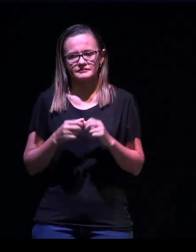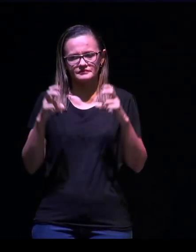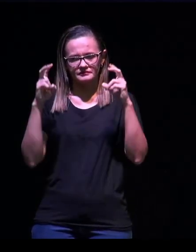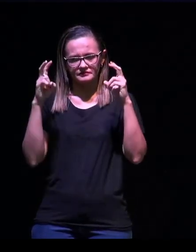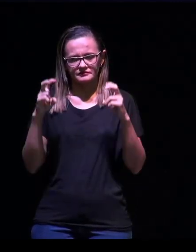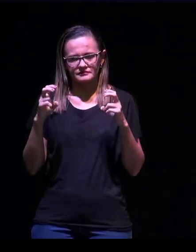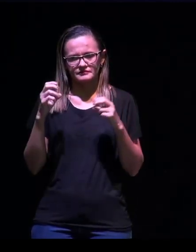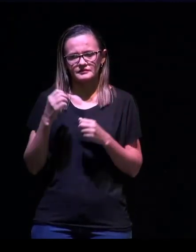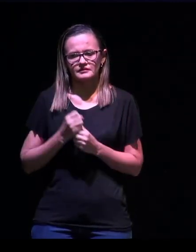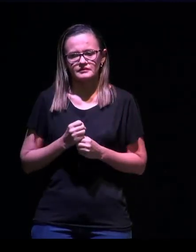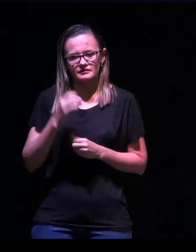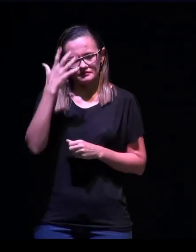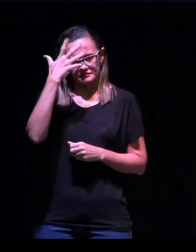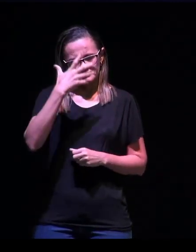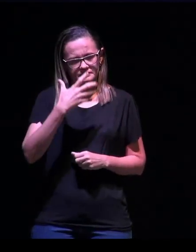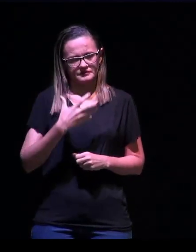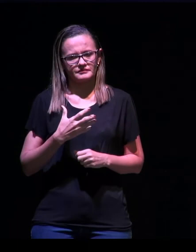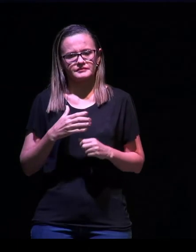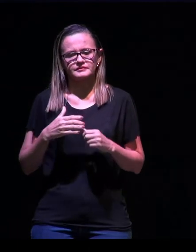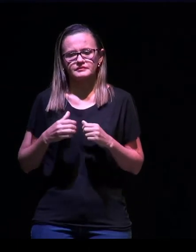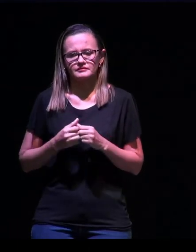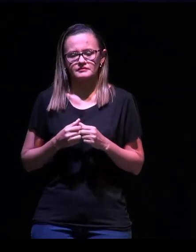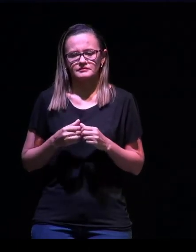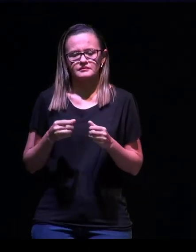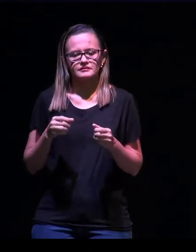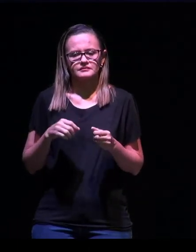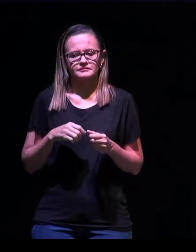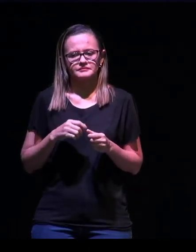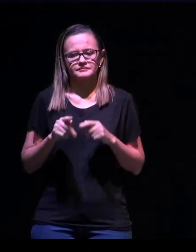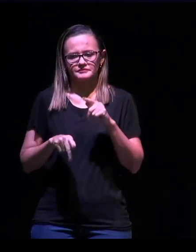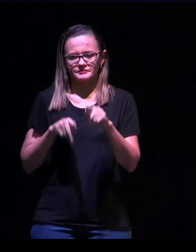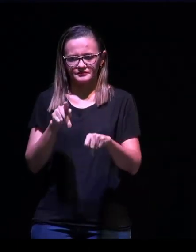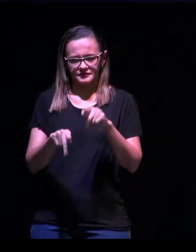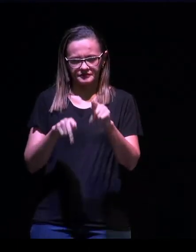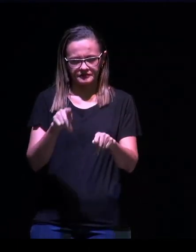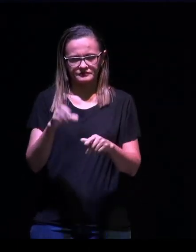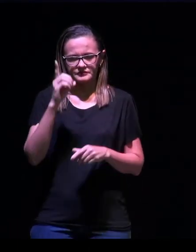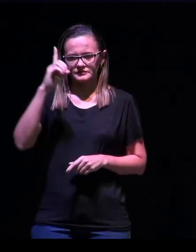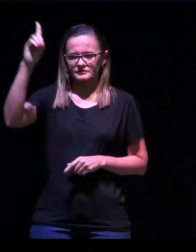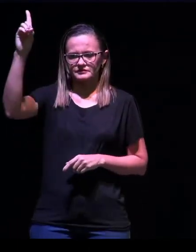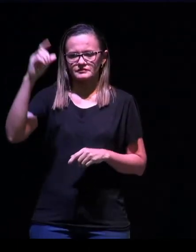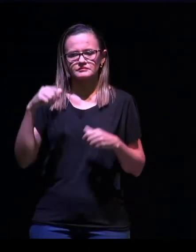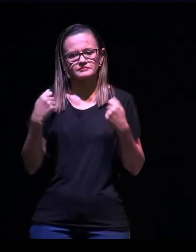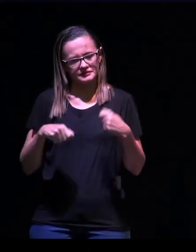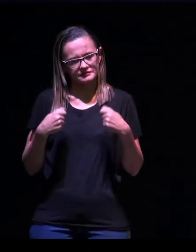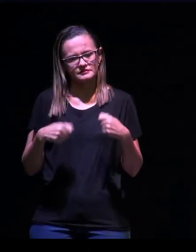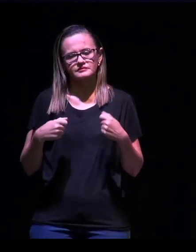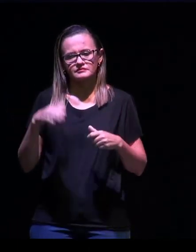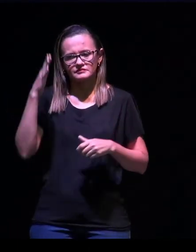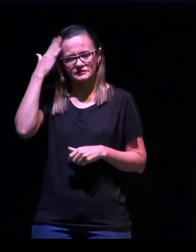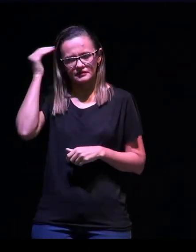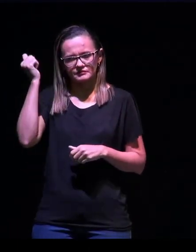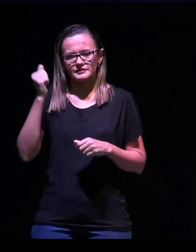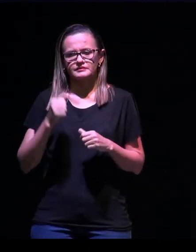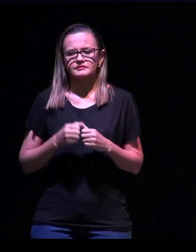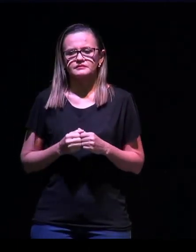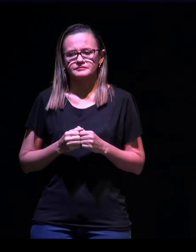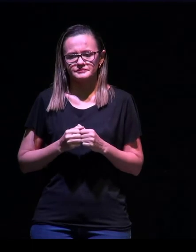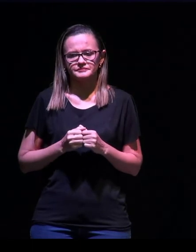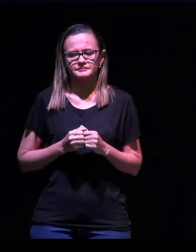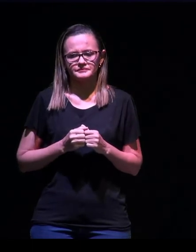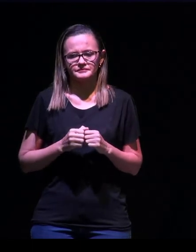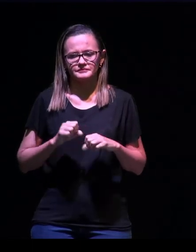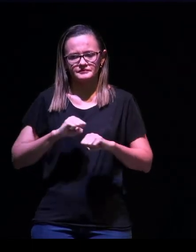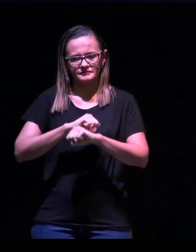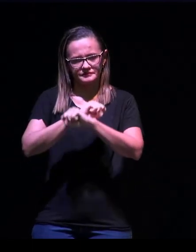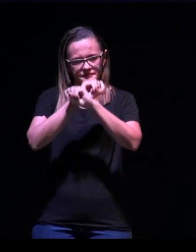época, e vocês são o povo de Deus. Vocês têm a obrigação de saber dessas coisas. Vocês têm a obrigação de estar preparados. Existe uma multidão de pessoas